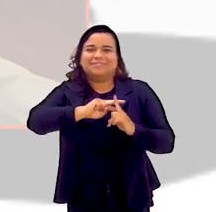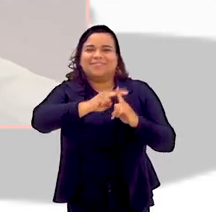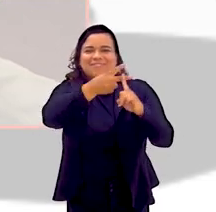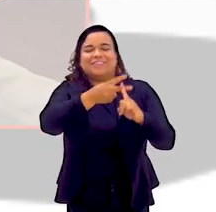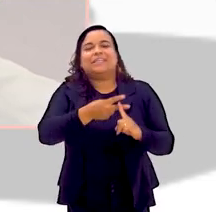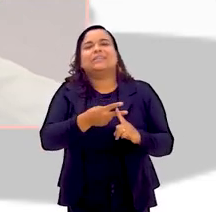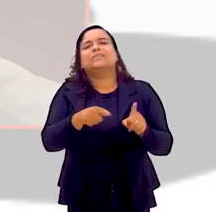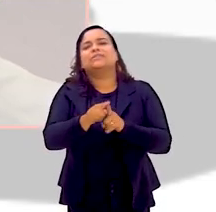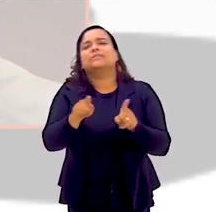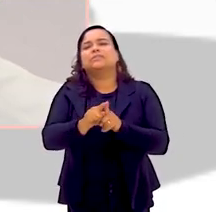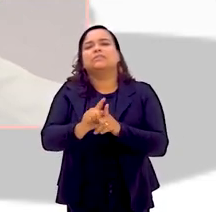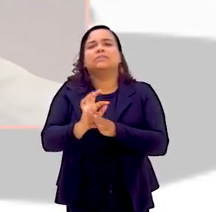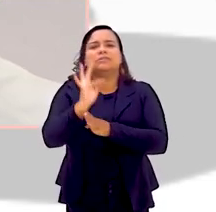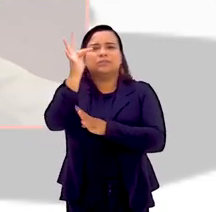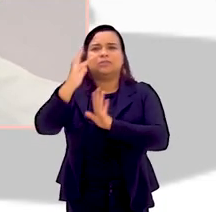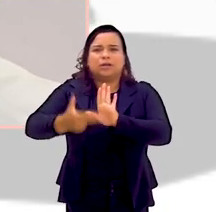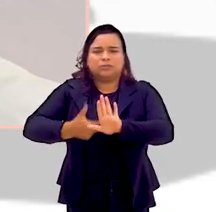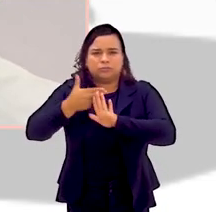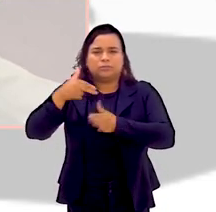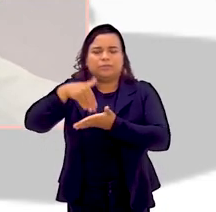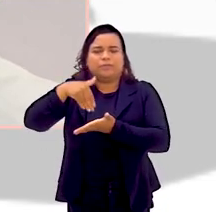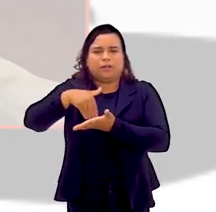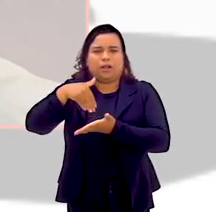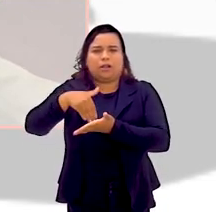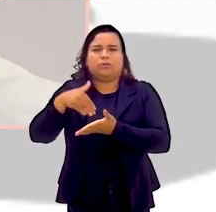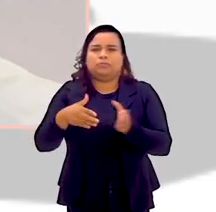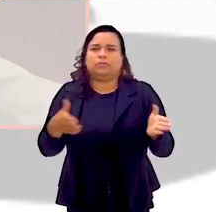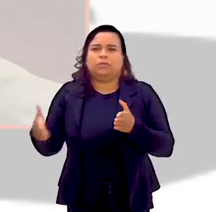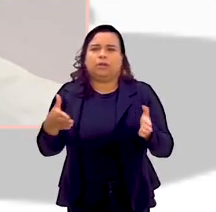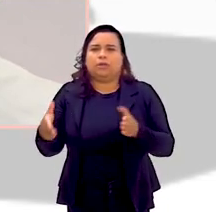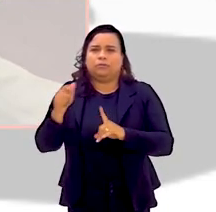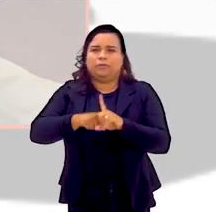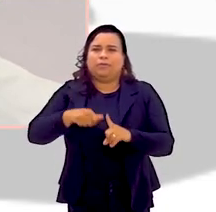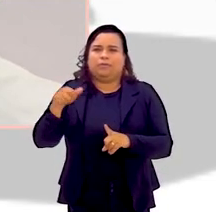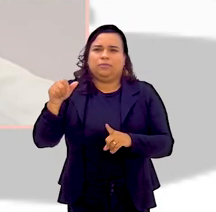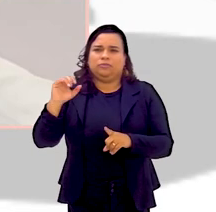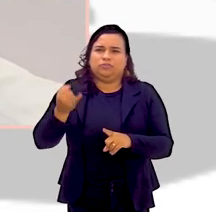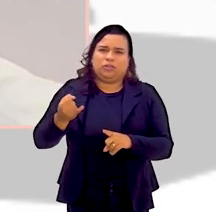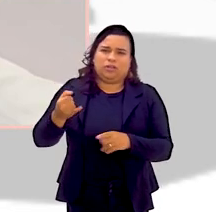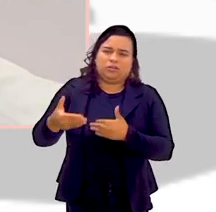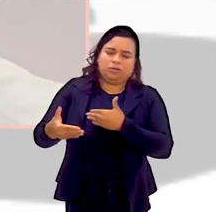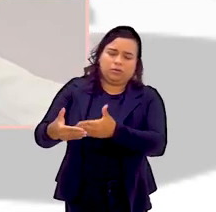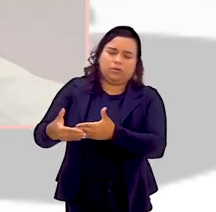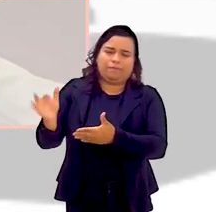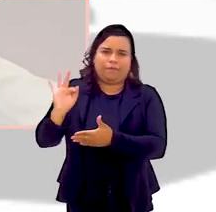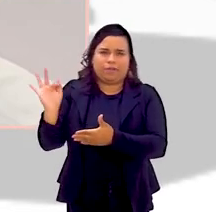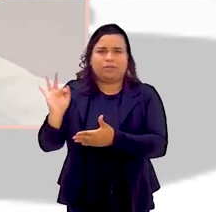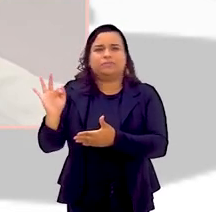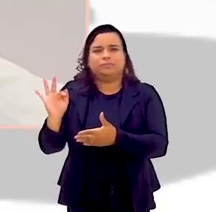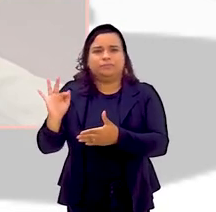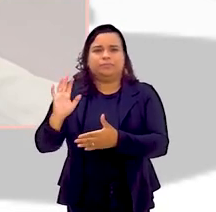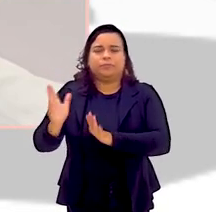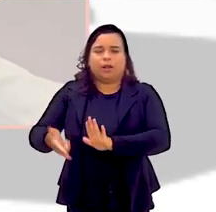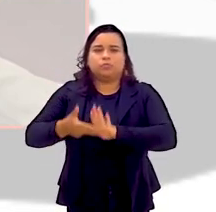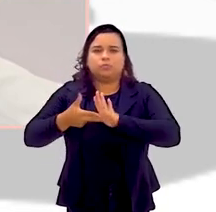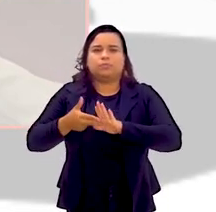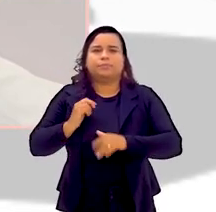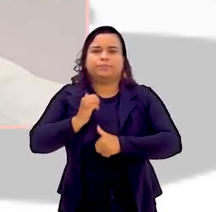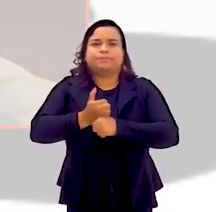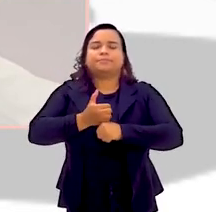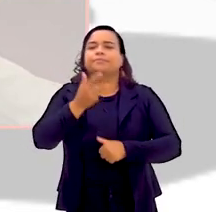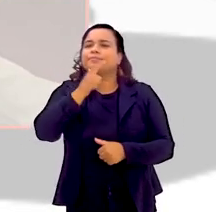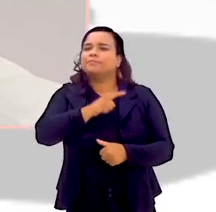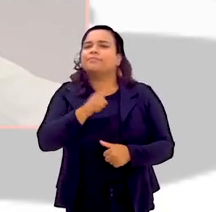Embratur, que vai assumir só o final do mandato dele agora em fevereiro, né? Em janeiro, se encerra o mandato. E ele já